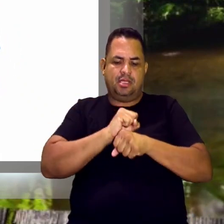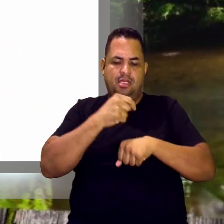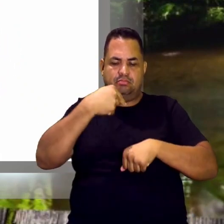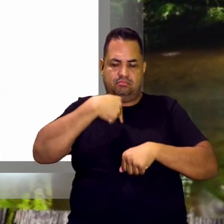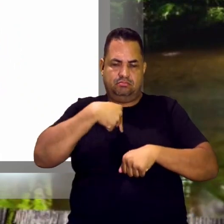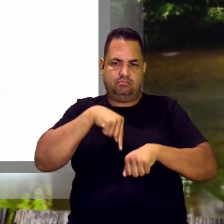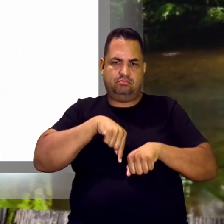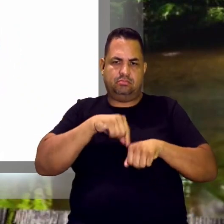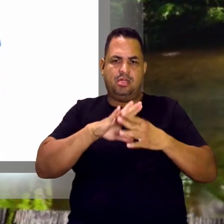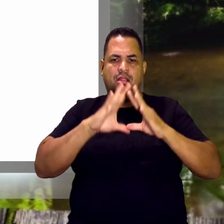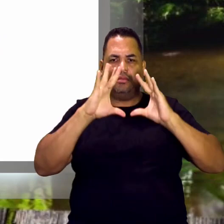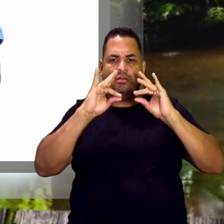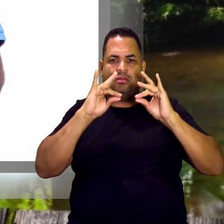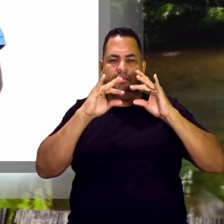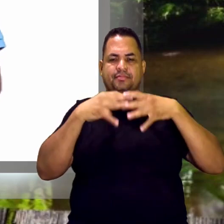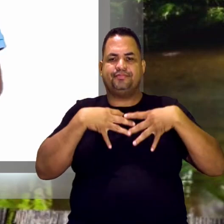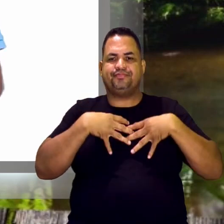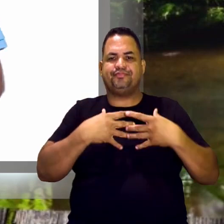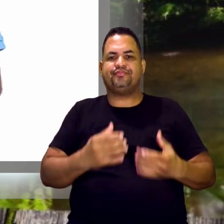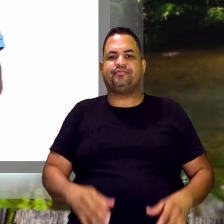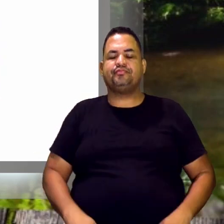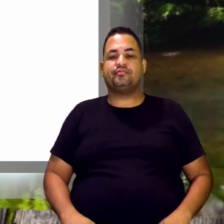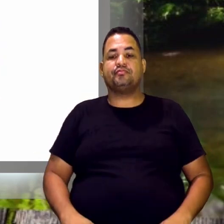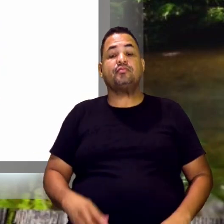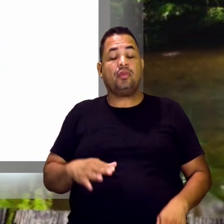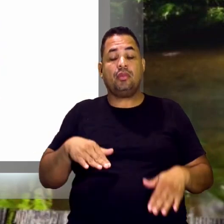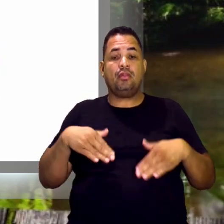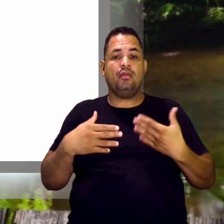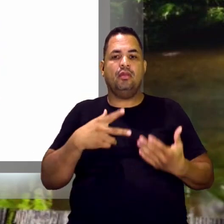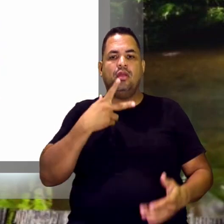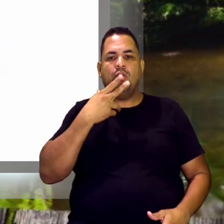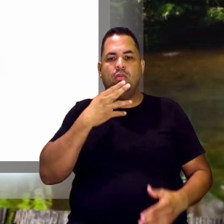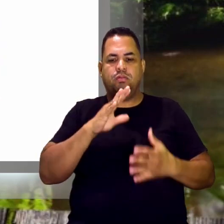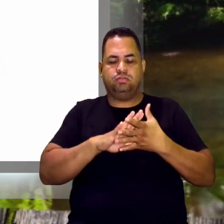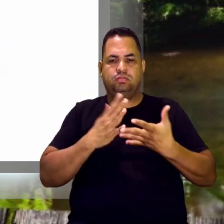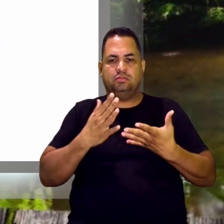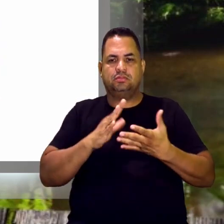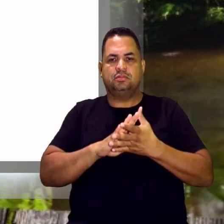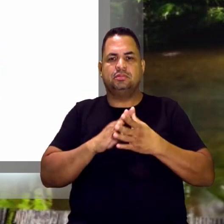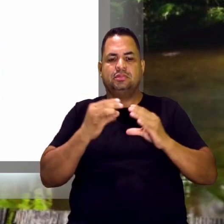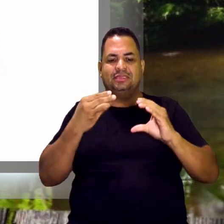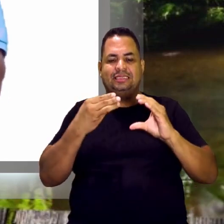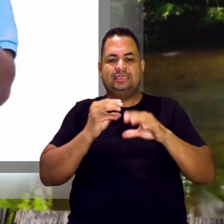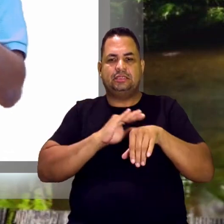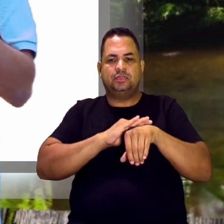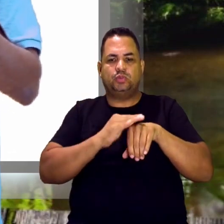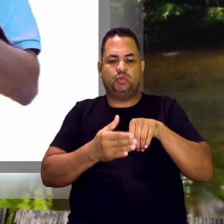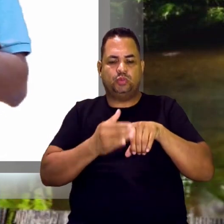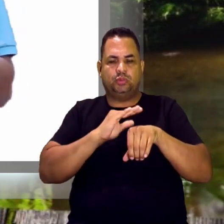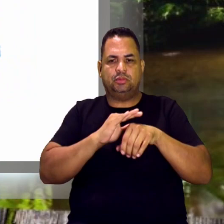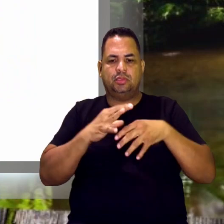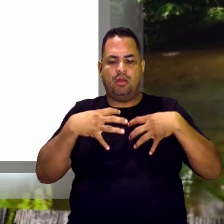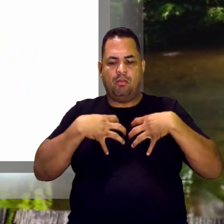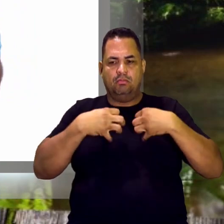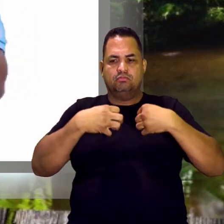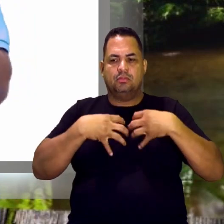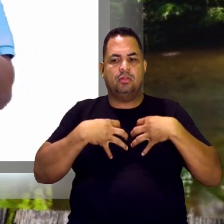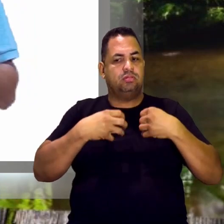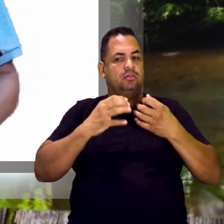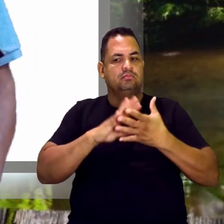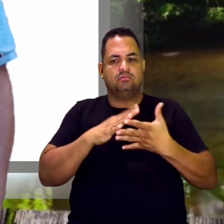entendeu? E no caso aí do tabagismo, quando esse tecido morre, aquela parte do pulmão não vai